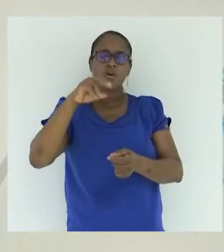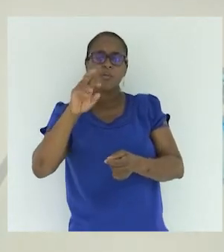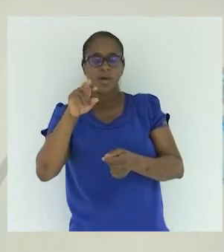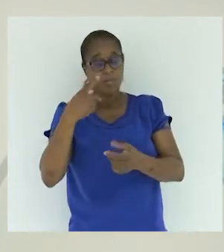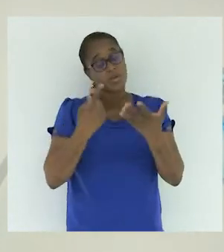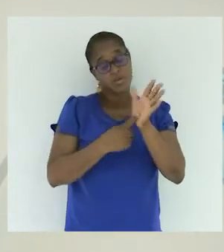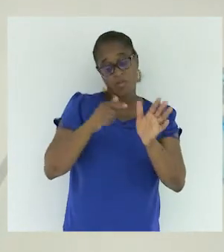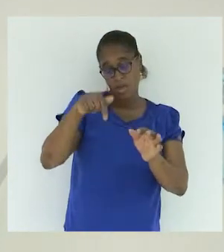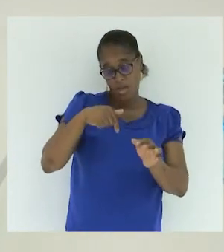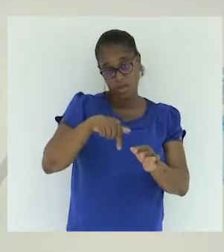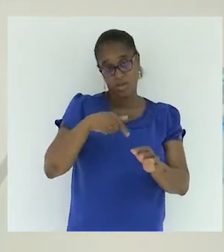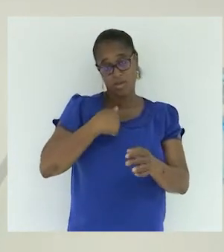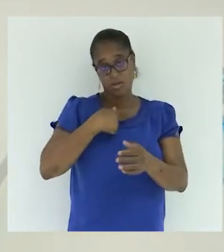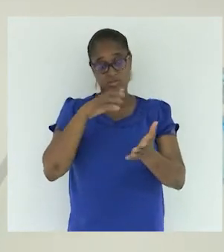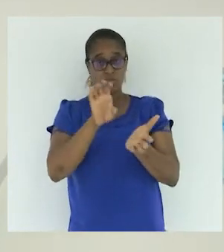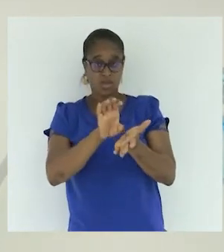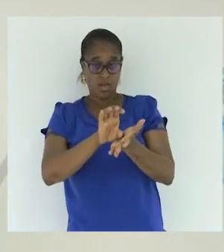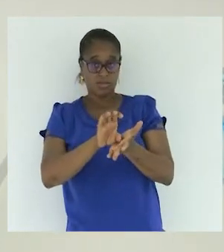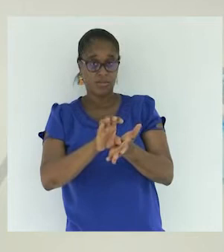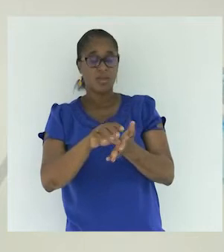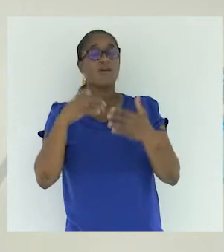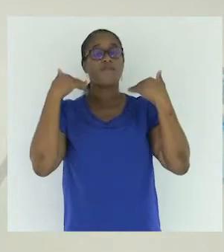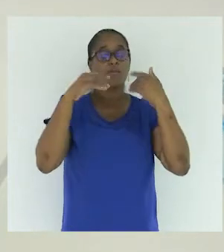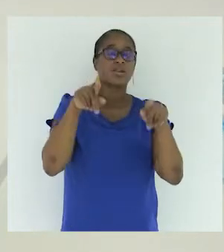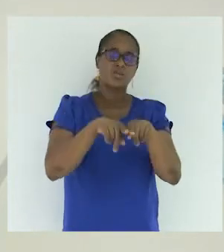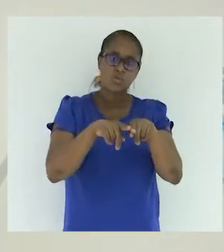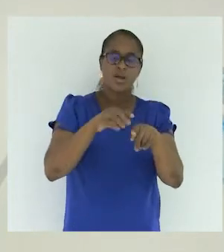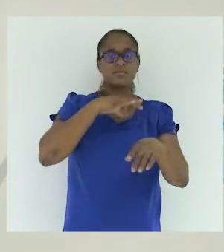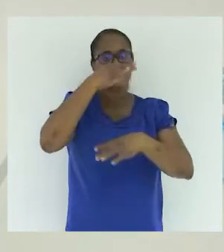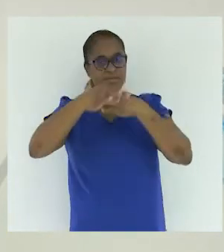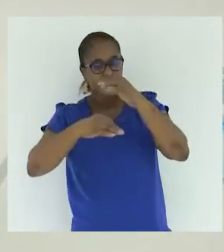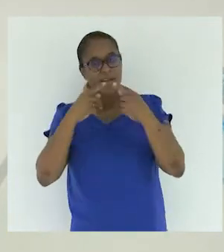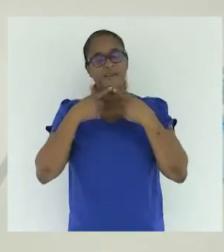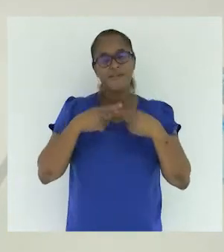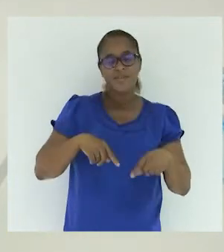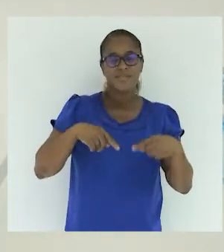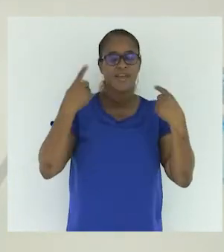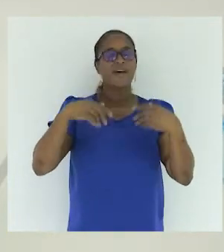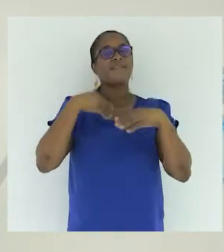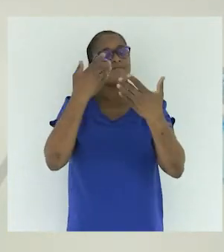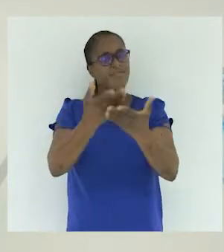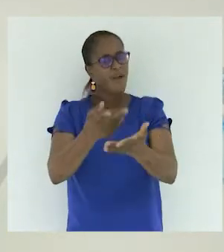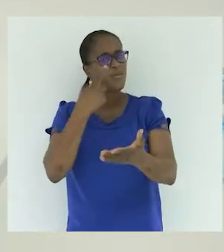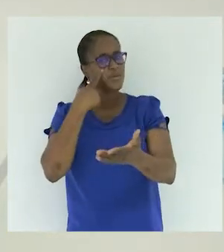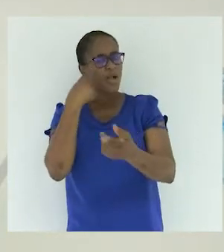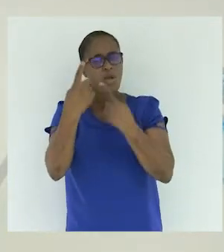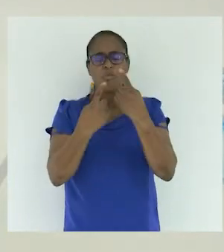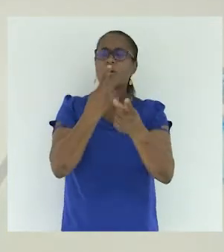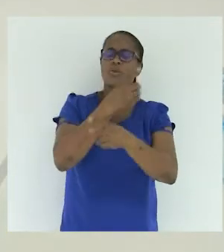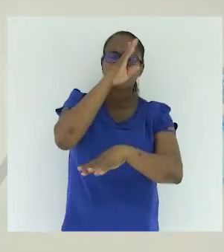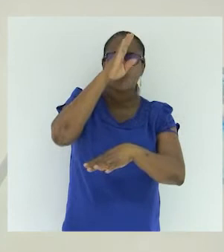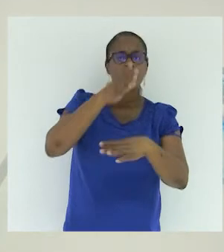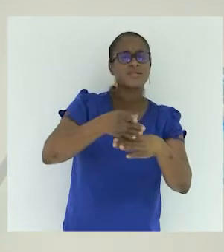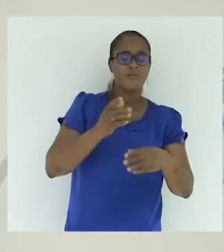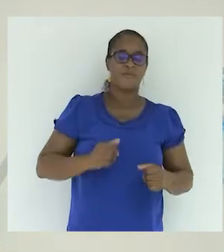tenho: informar significa dizer, anunciar, dar a conhecer que alguma coisa